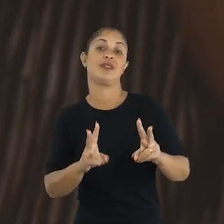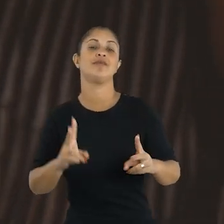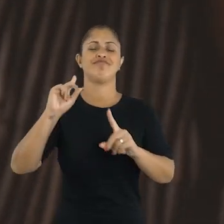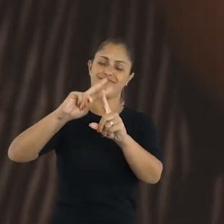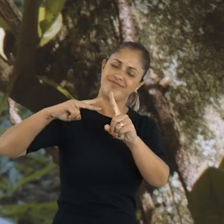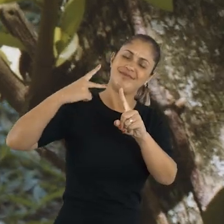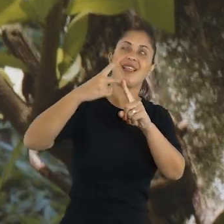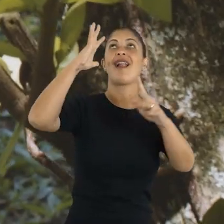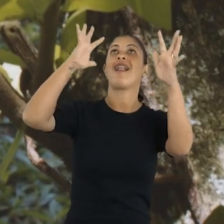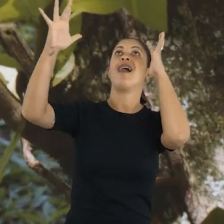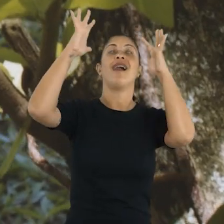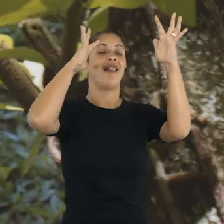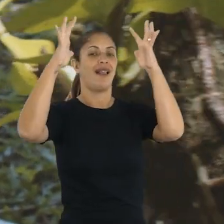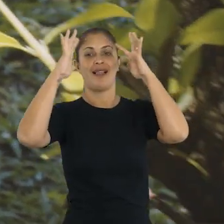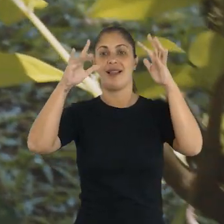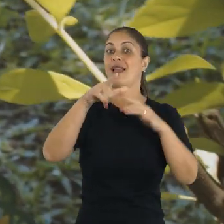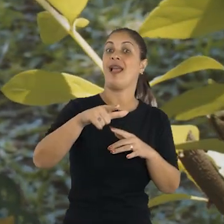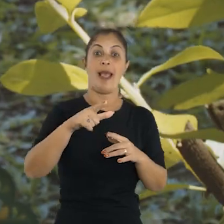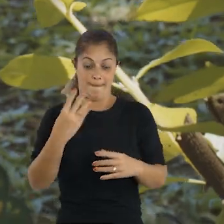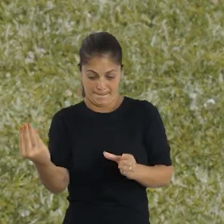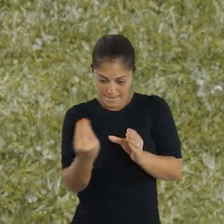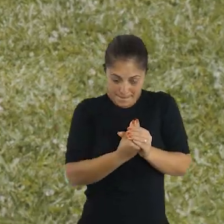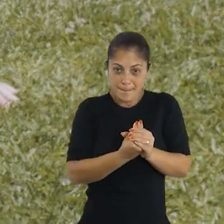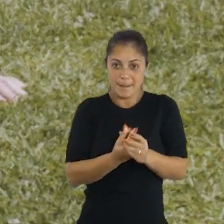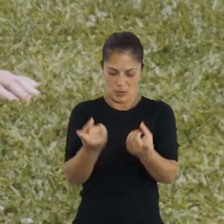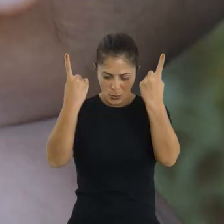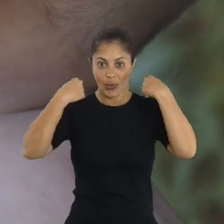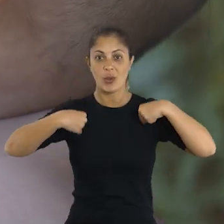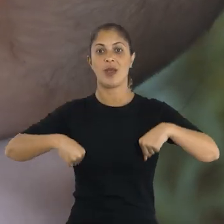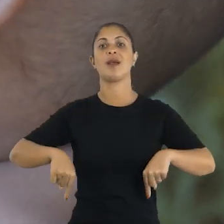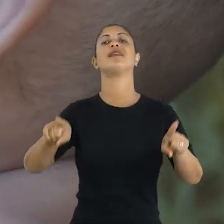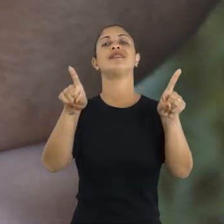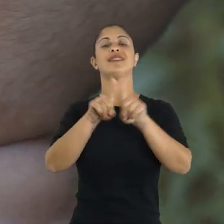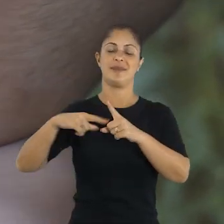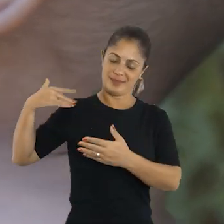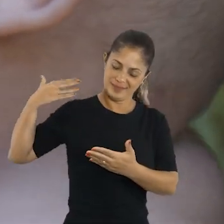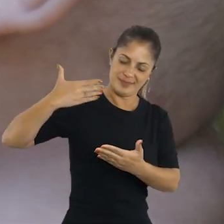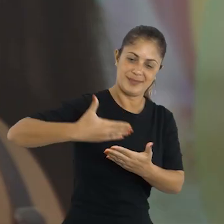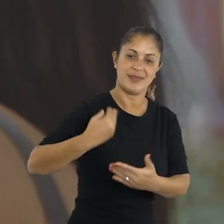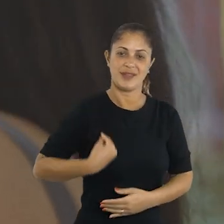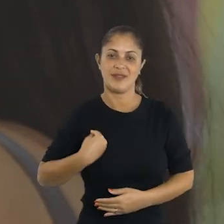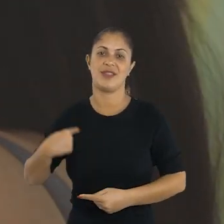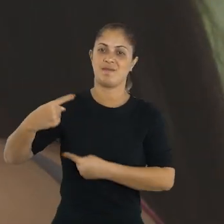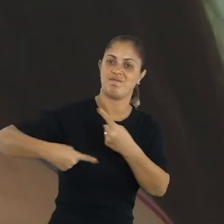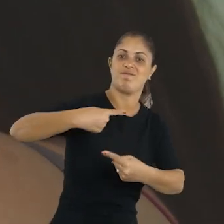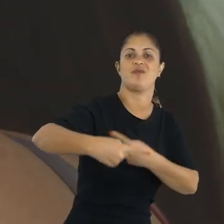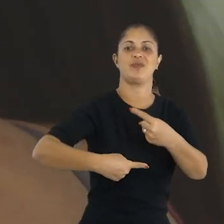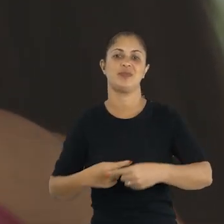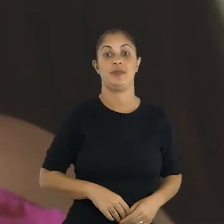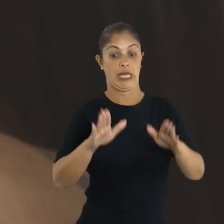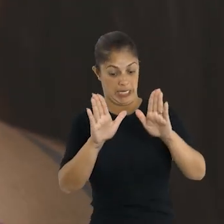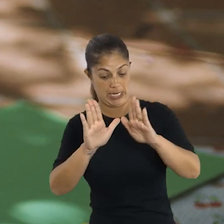memória. Ela faz parte do corpo e da nossa trajetória. A criança ama o colo,